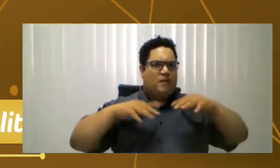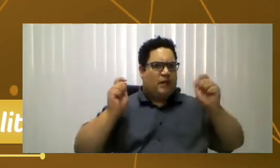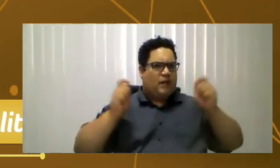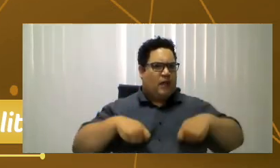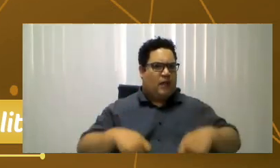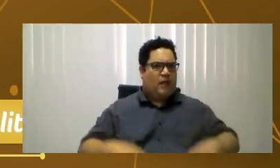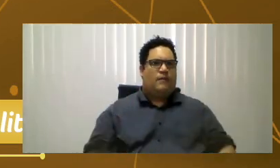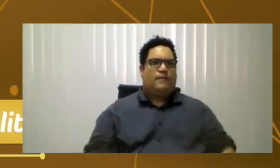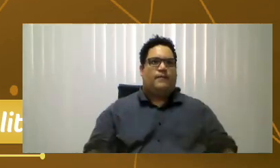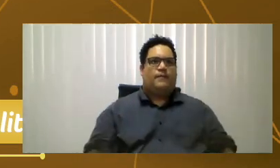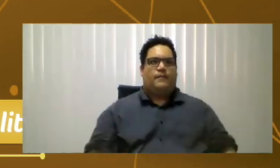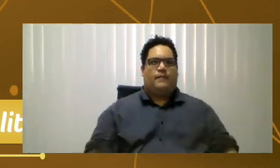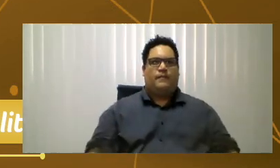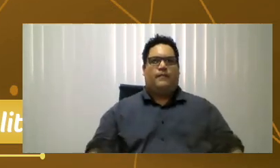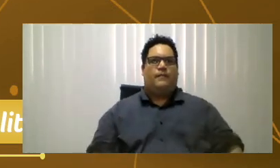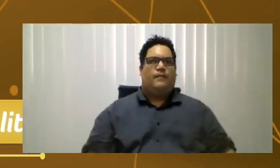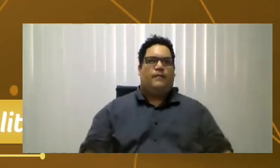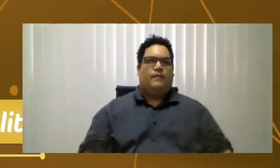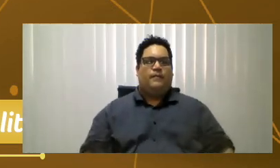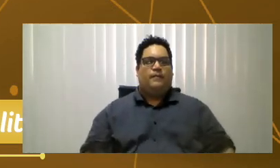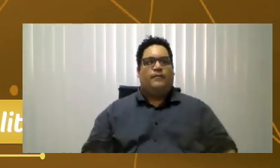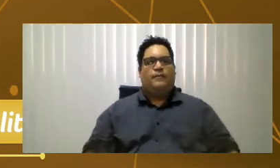Pode responder.